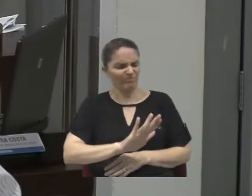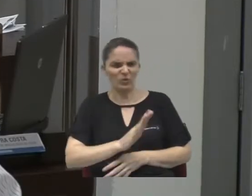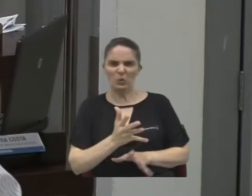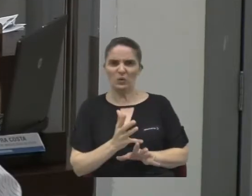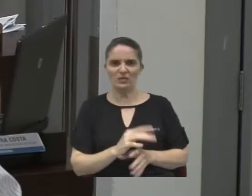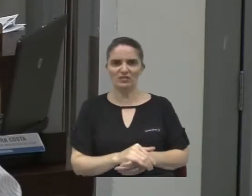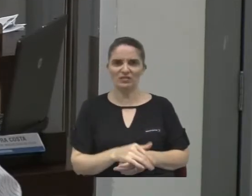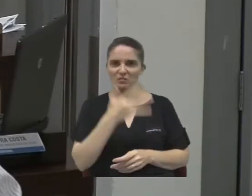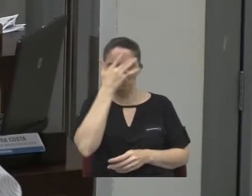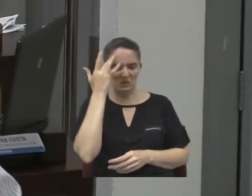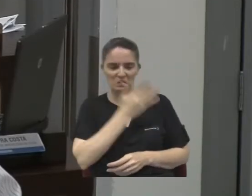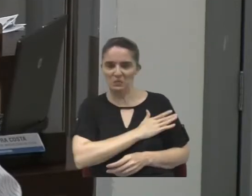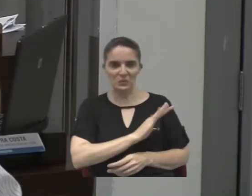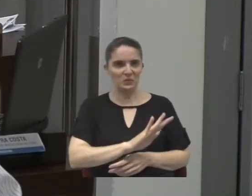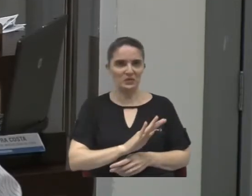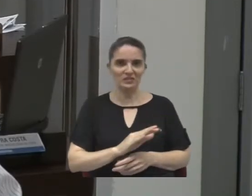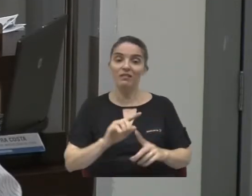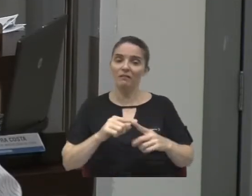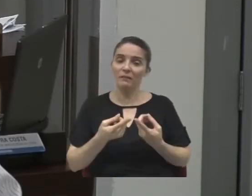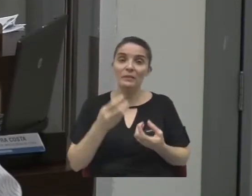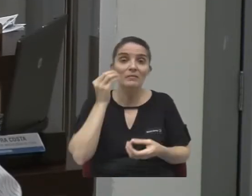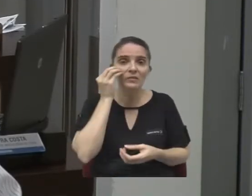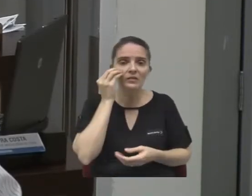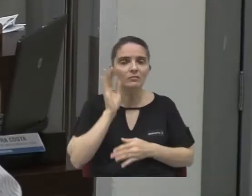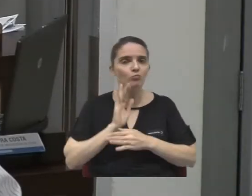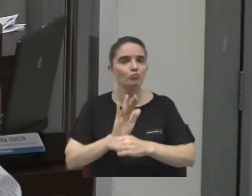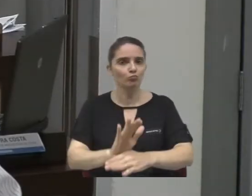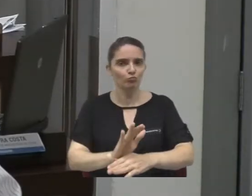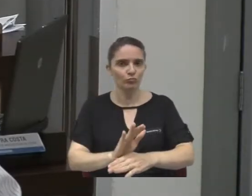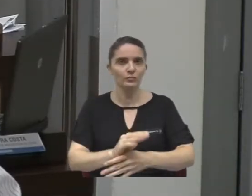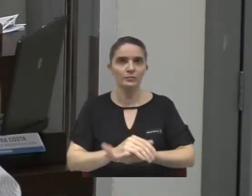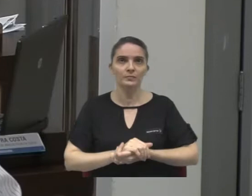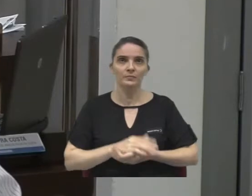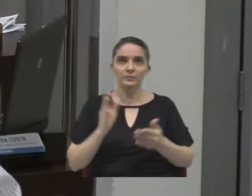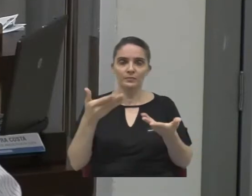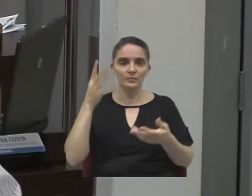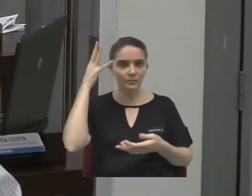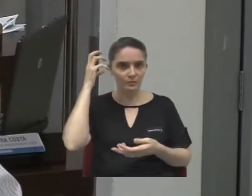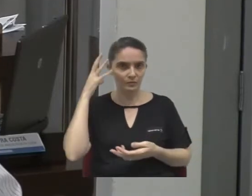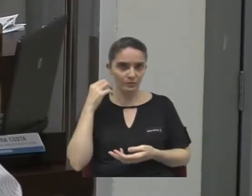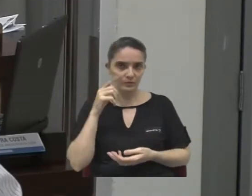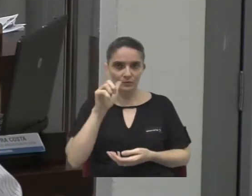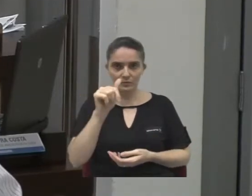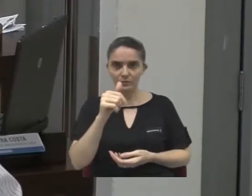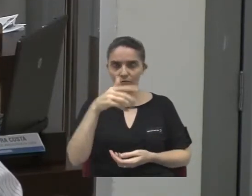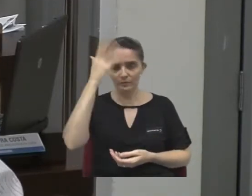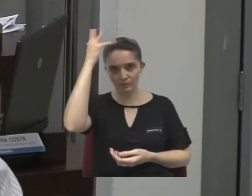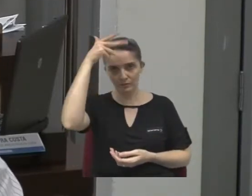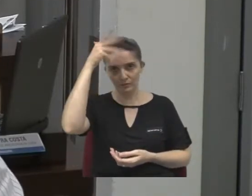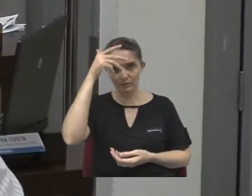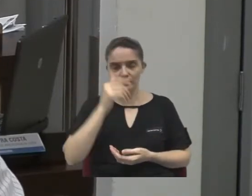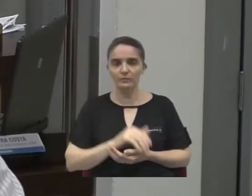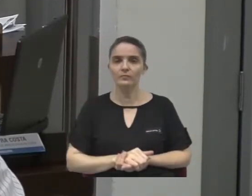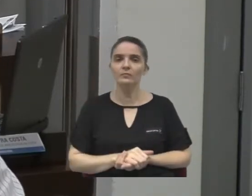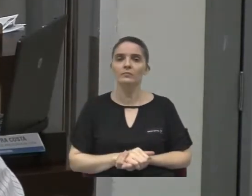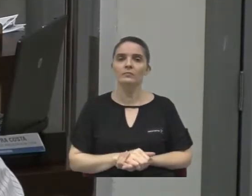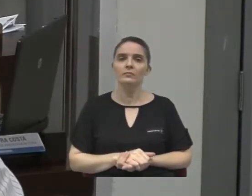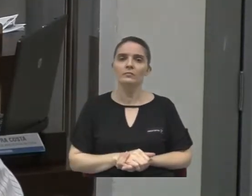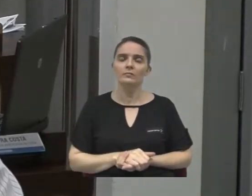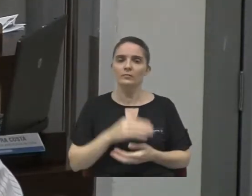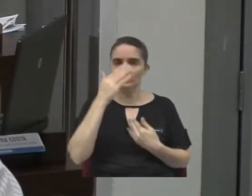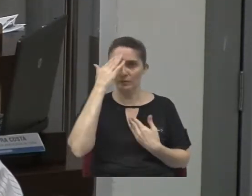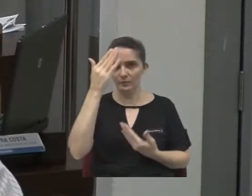Mas a gente está tentando fazer. Eu dou a parte à vereadora Lu e depois à vereadora Érica, para a gente não perder. Obrigada.